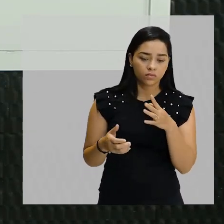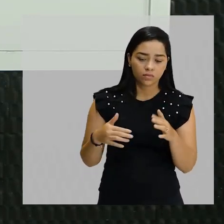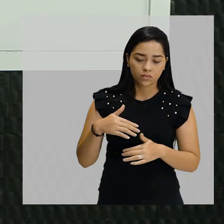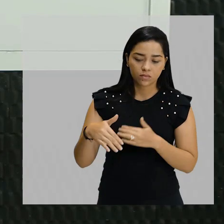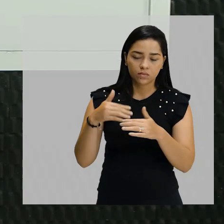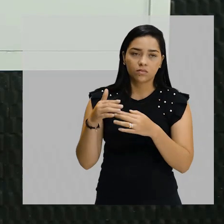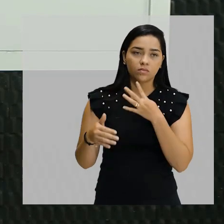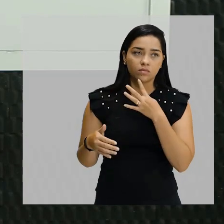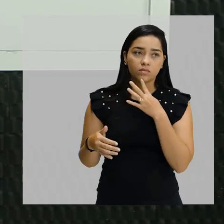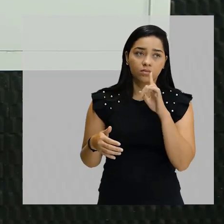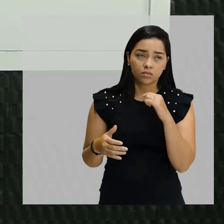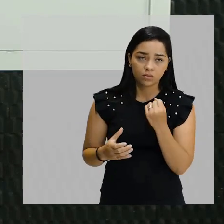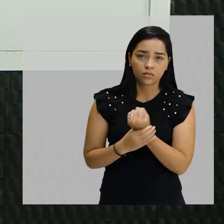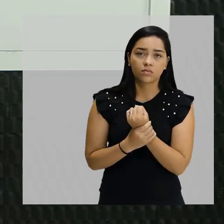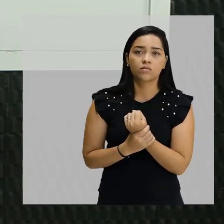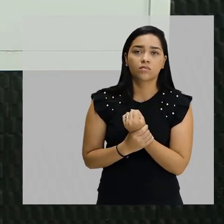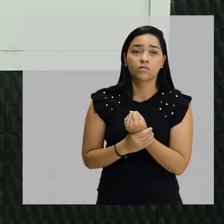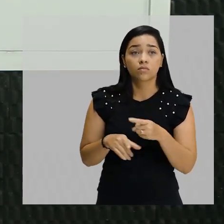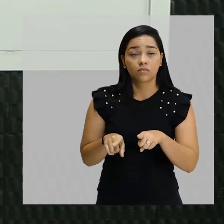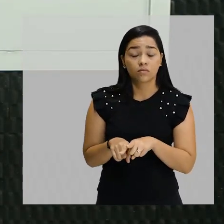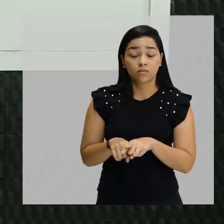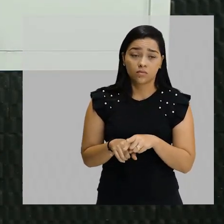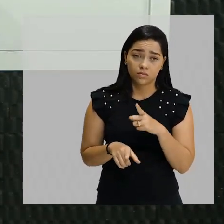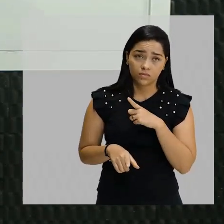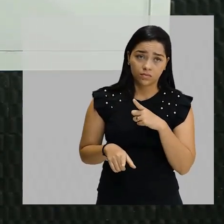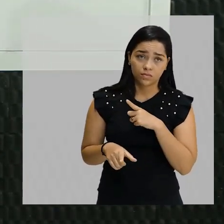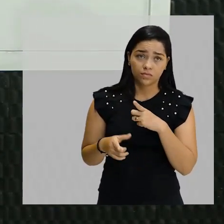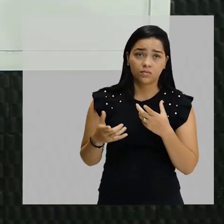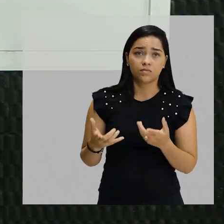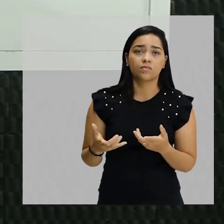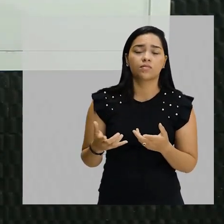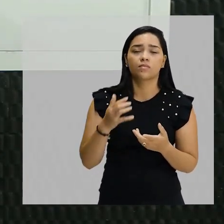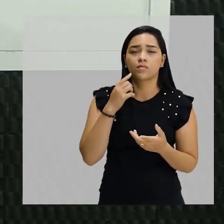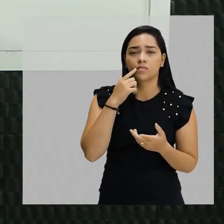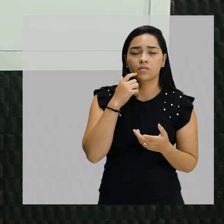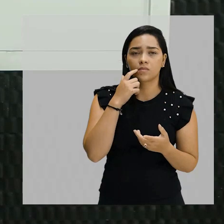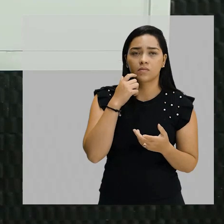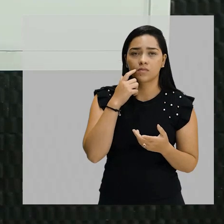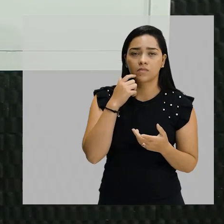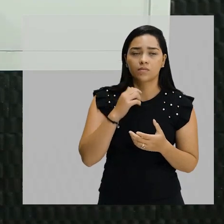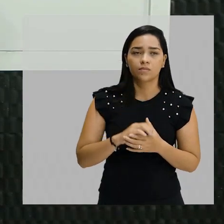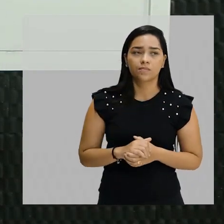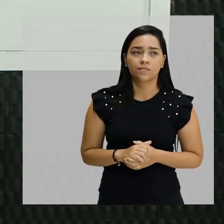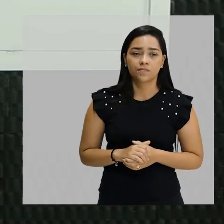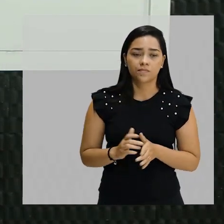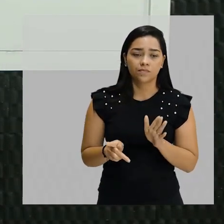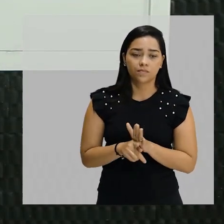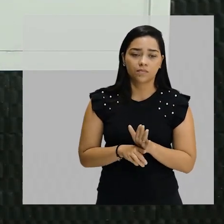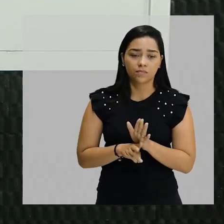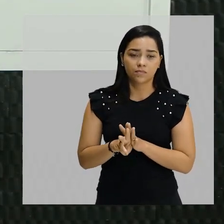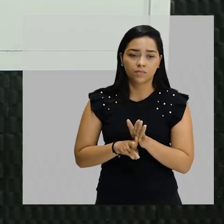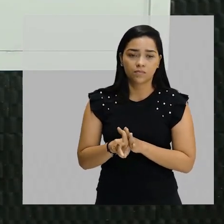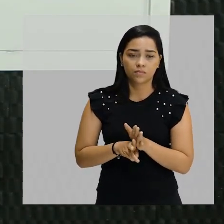conhecimento é uma forma segura Ok e a partir obviamente tá desta forma deste método